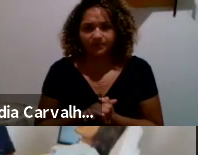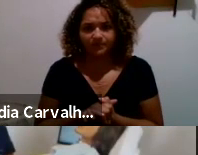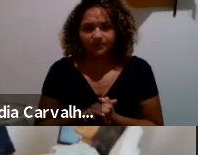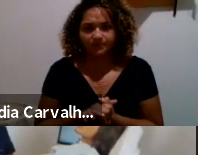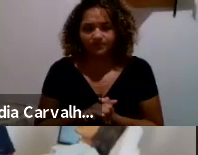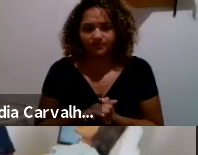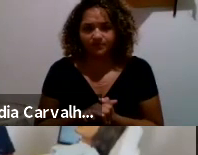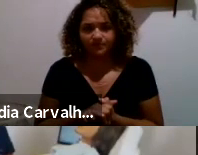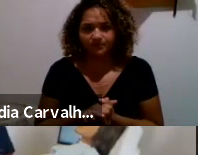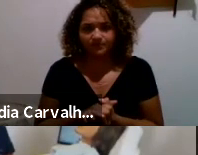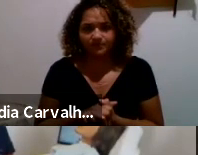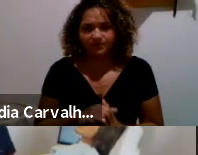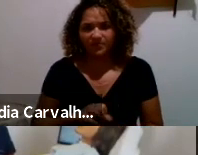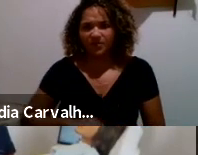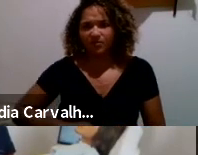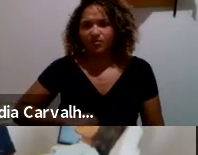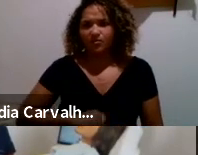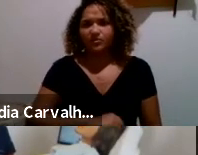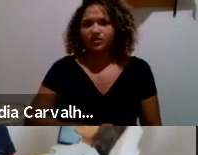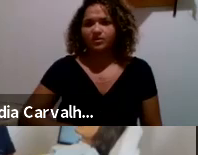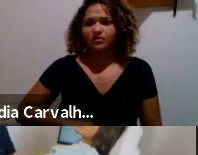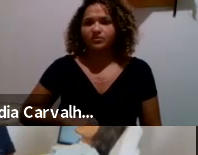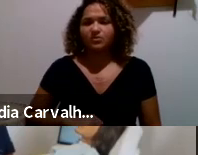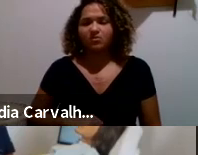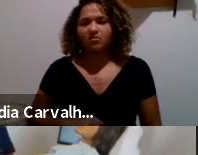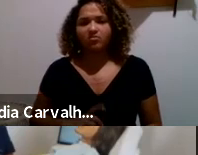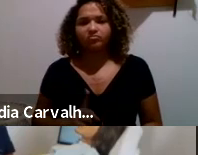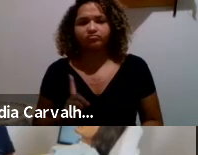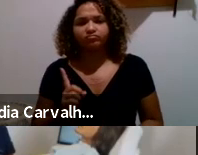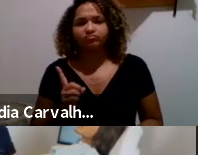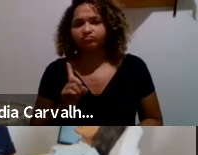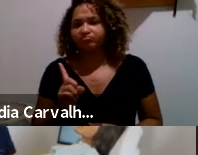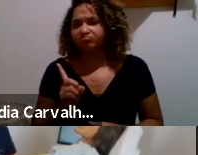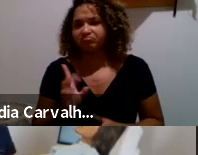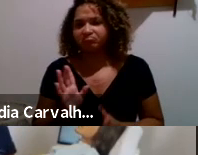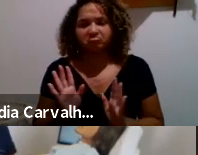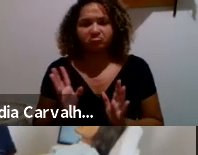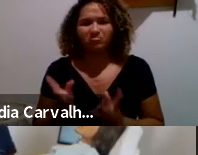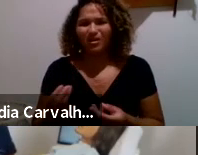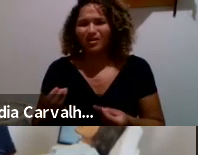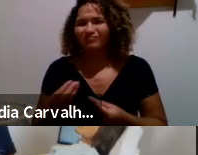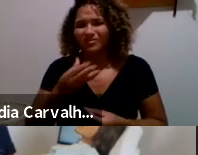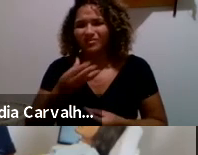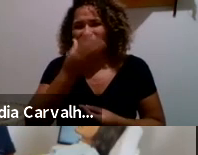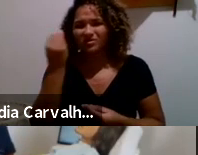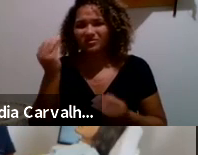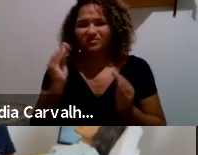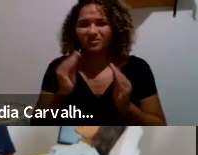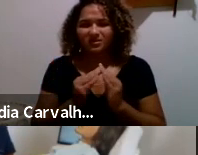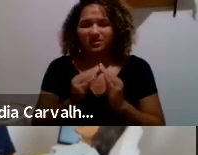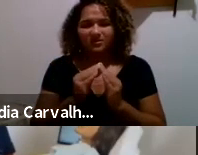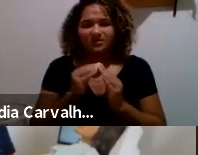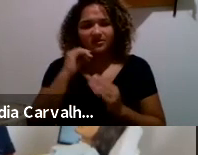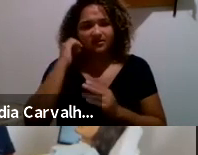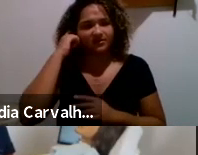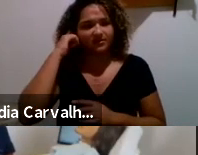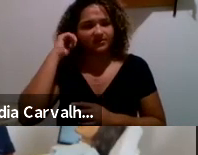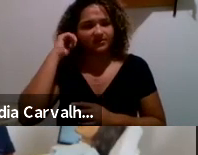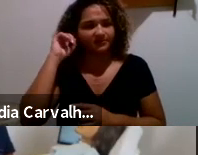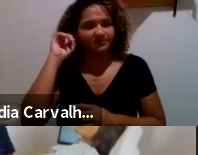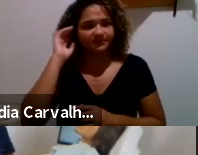eu estava nas primeiras semanas. Tá, e não trouxe também, né? Não trouxe. Então, tá bom. Não. Eu vou dar uma